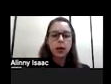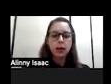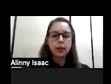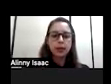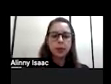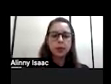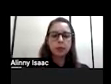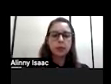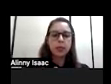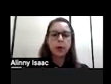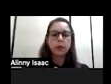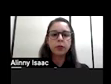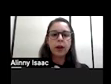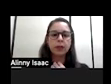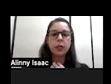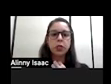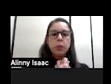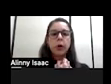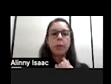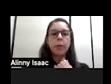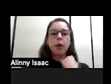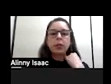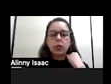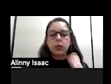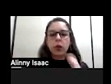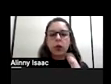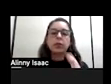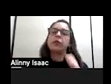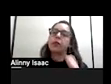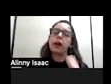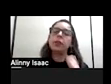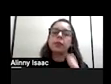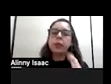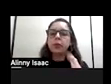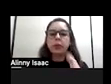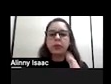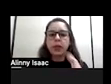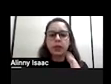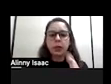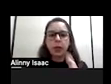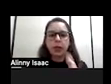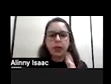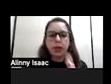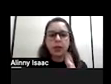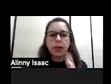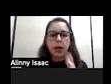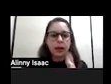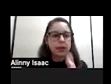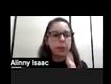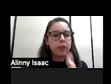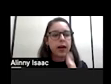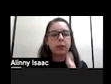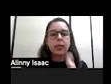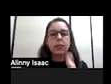redução, né, da expressão de CB1, de fato, na região hipocampal desses filhotes que vieram das mães com deficiência de ômega 3,